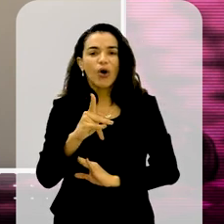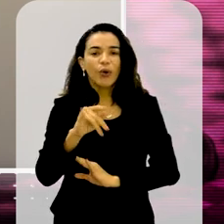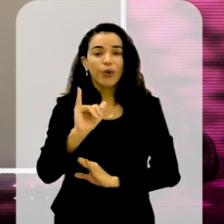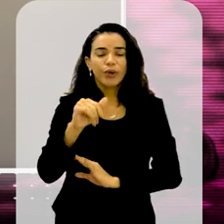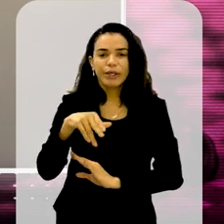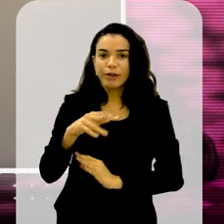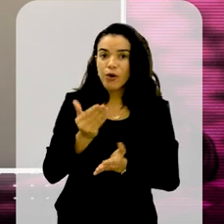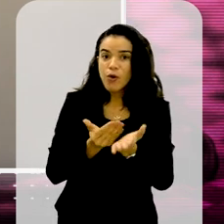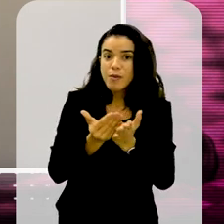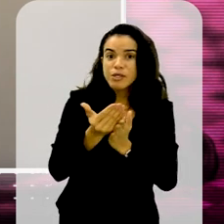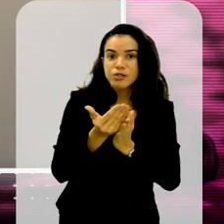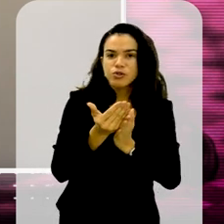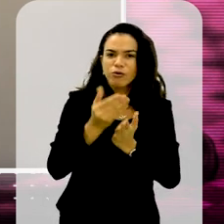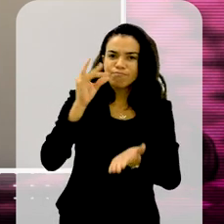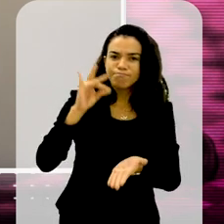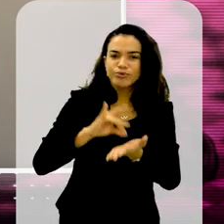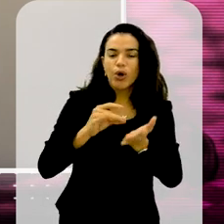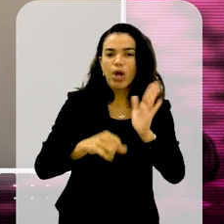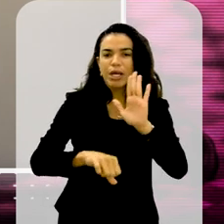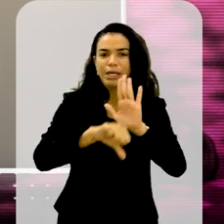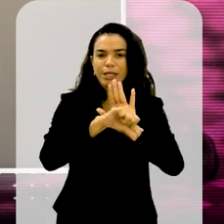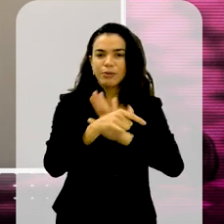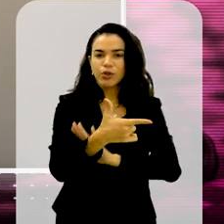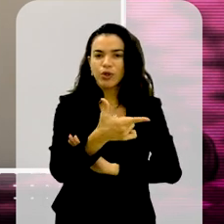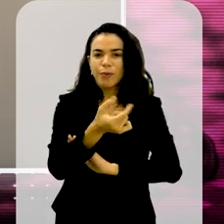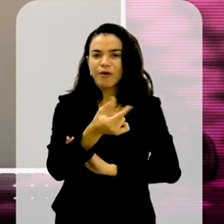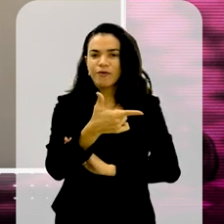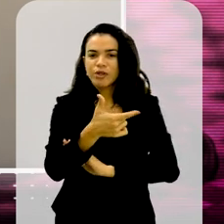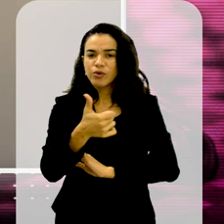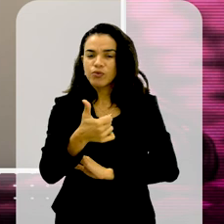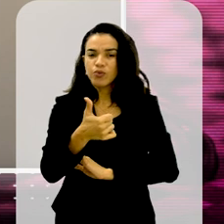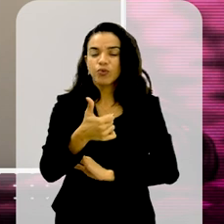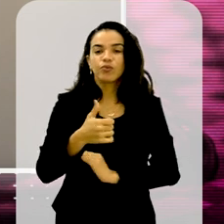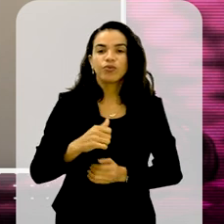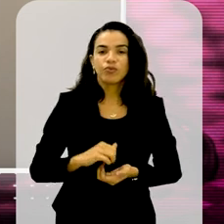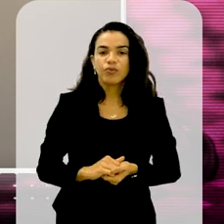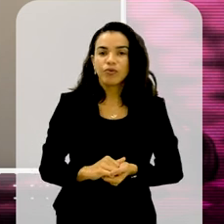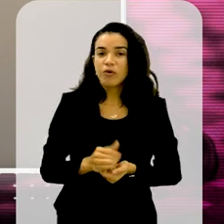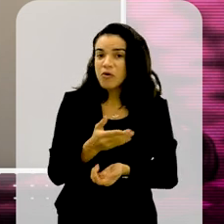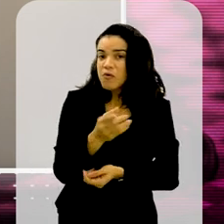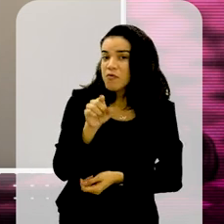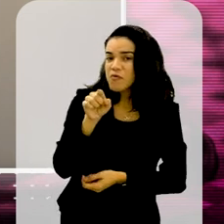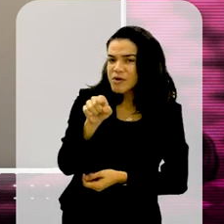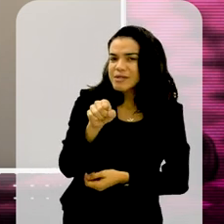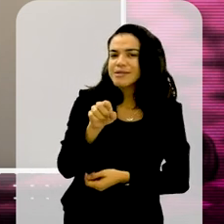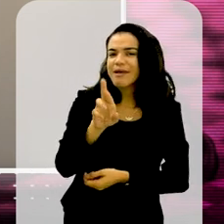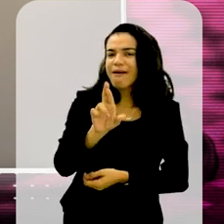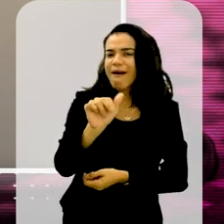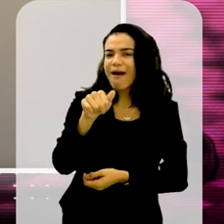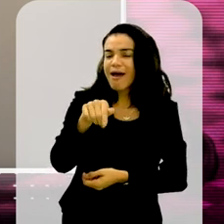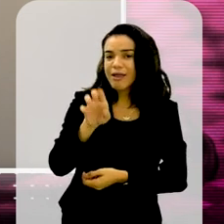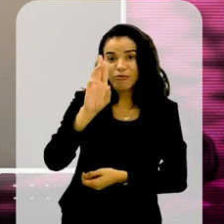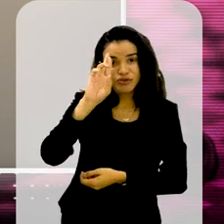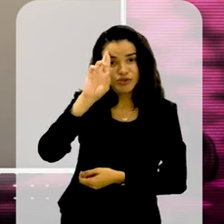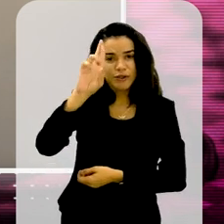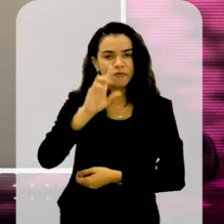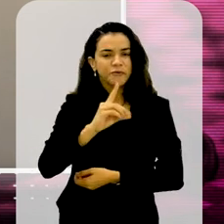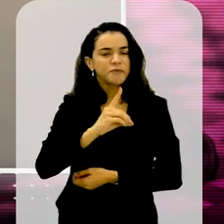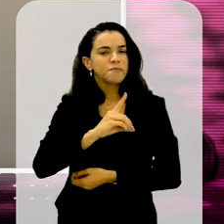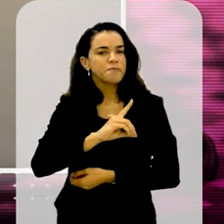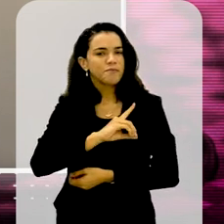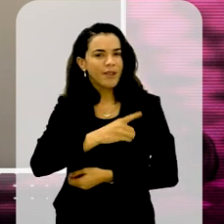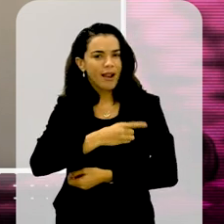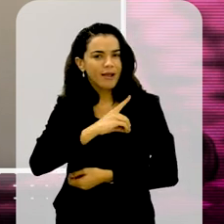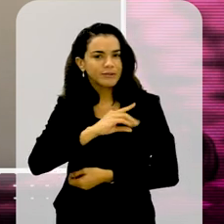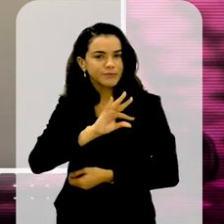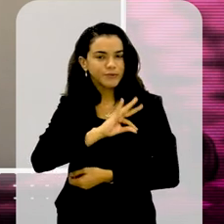2021. Como a gente consegue identificar? Eu queria saber, de você, Raquel, enquanto delegada, identificar